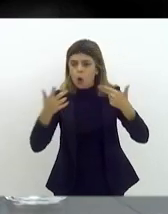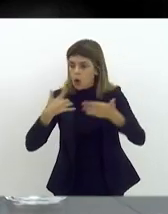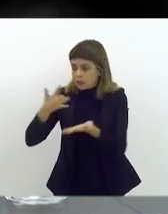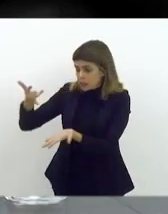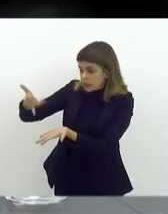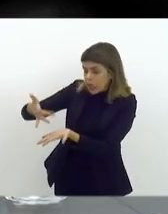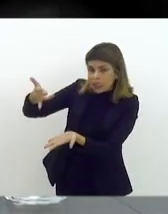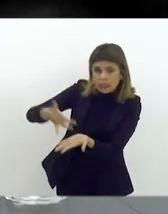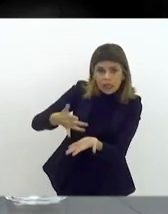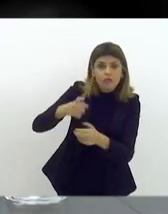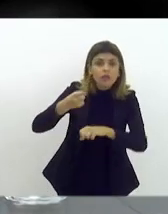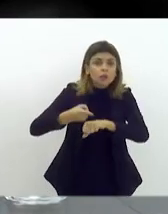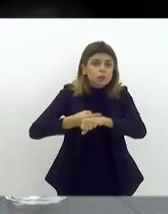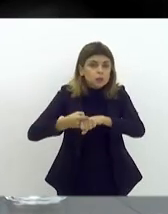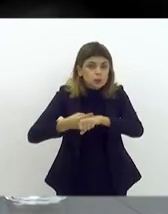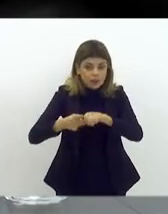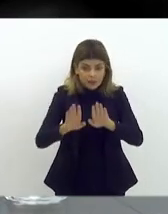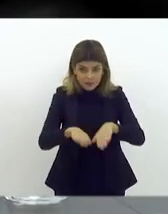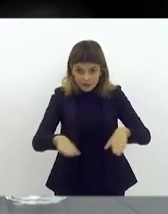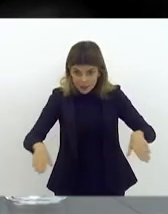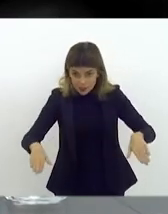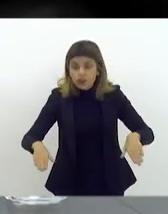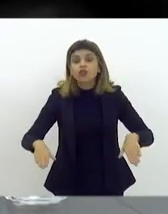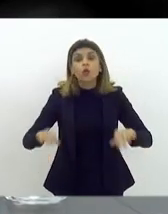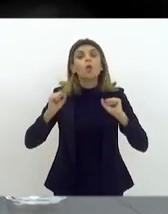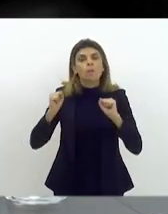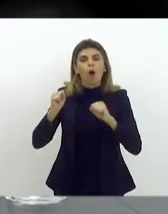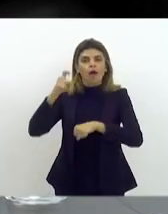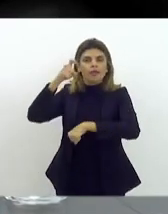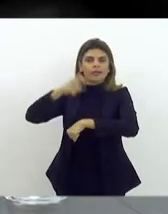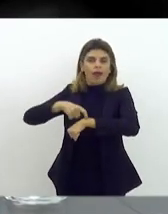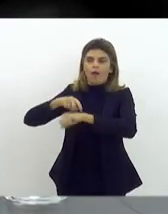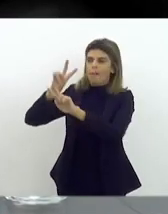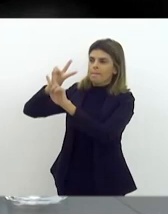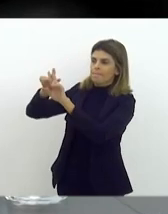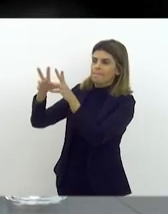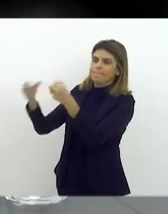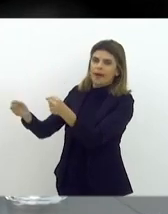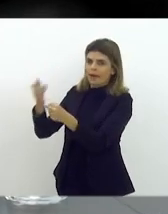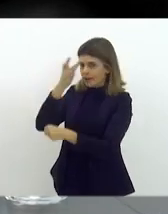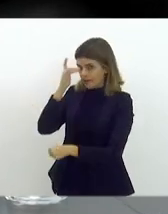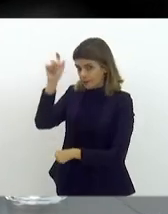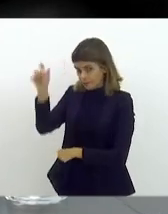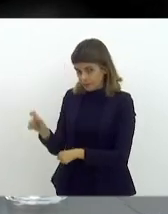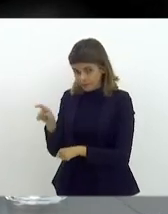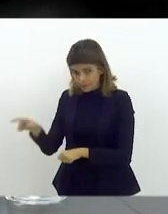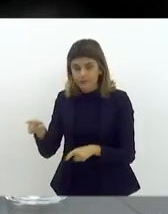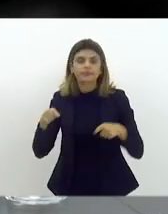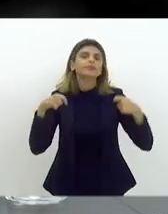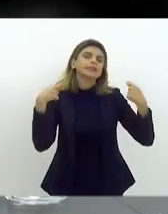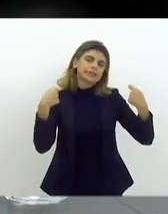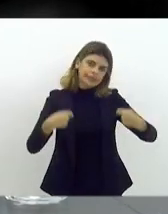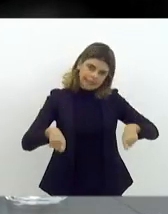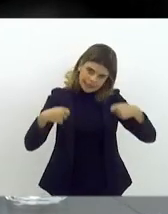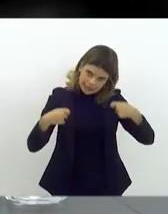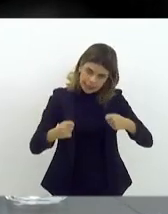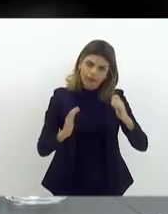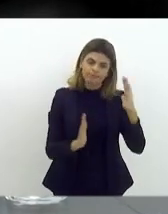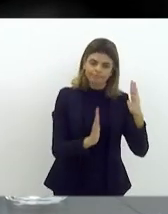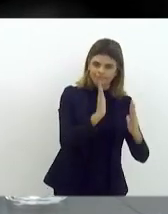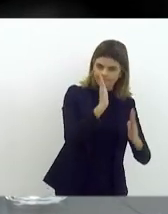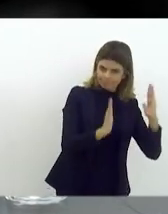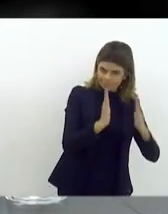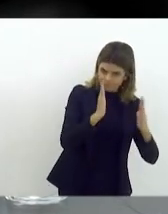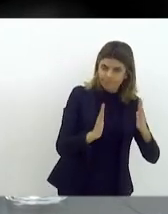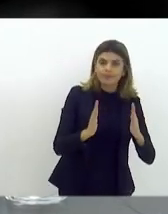infantil e que suicite a possibilidade de prisão do agente então é necessário também que nessas